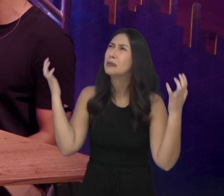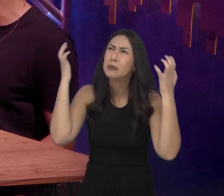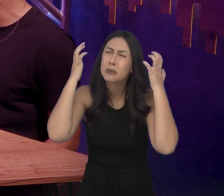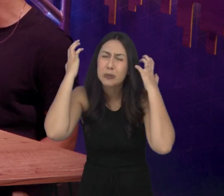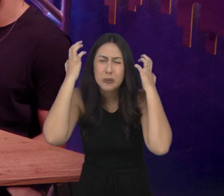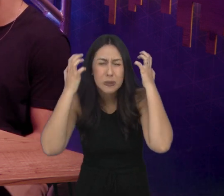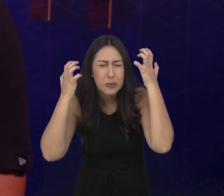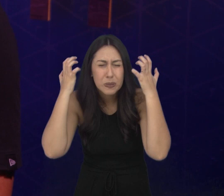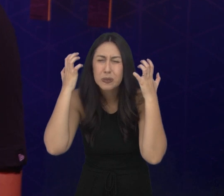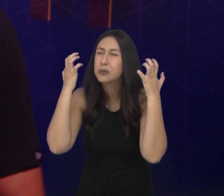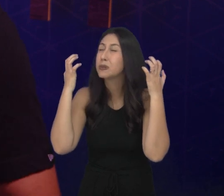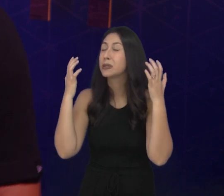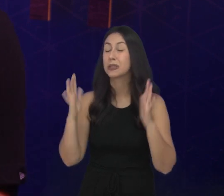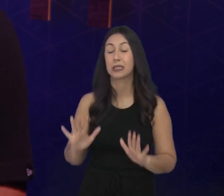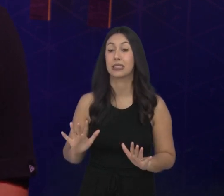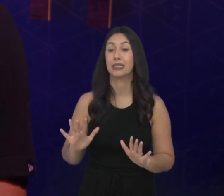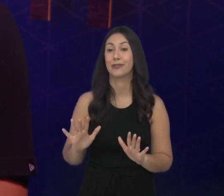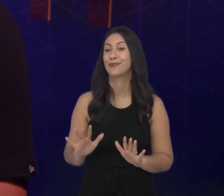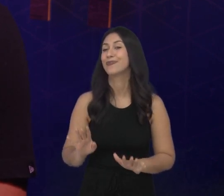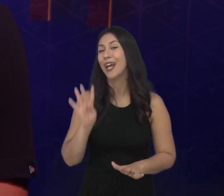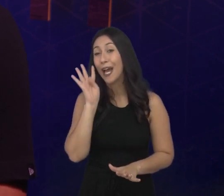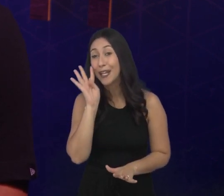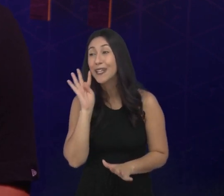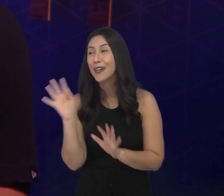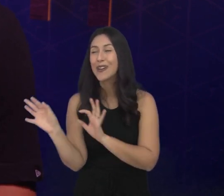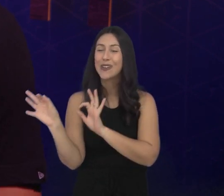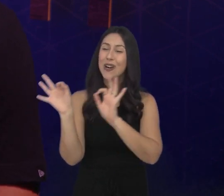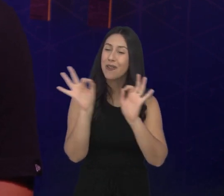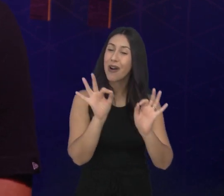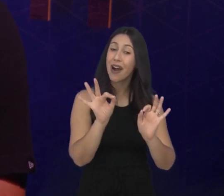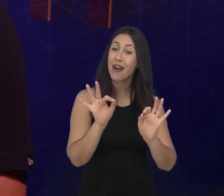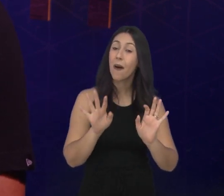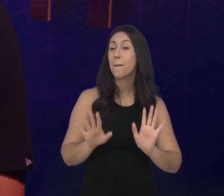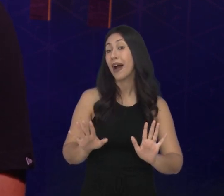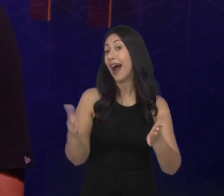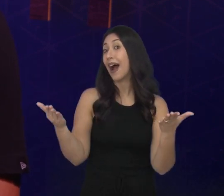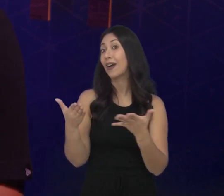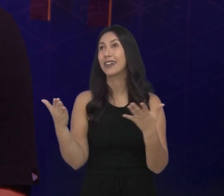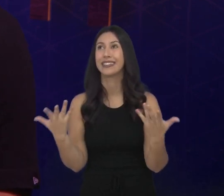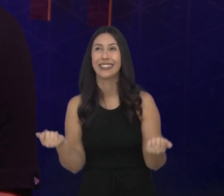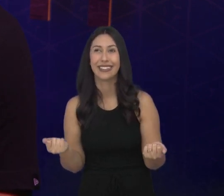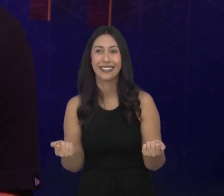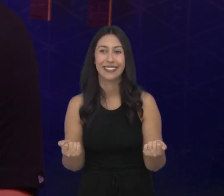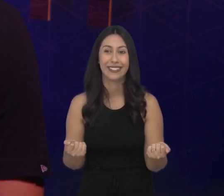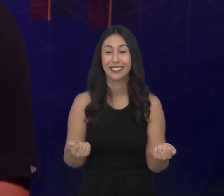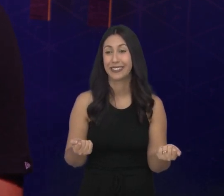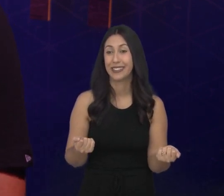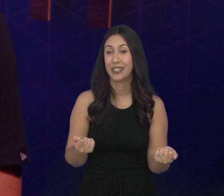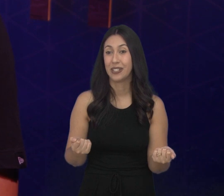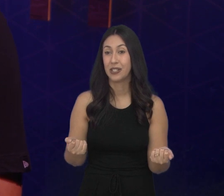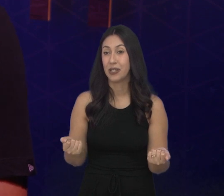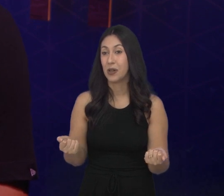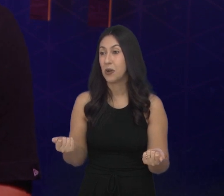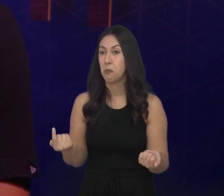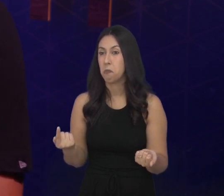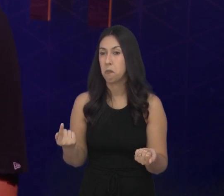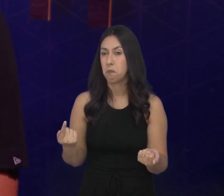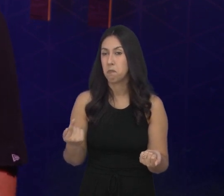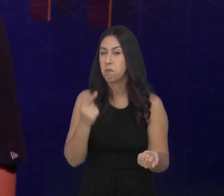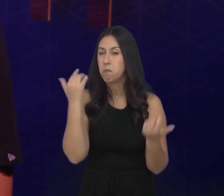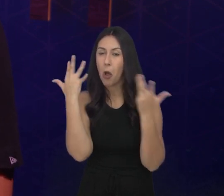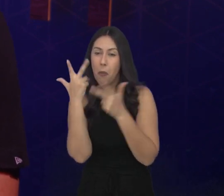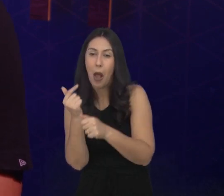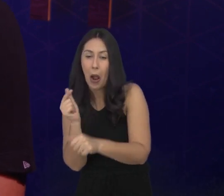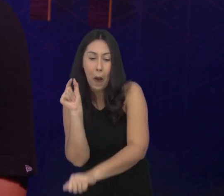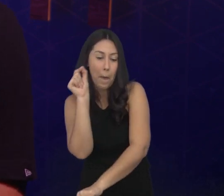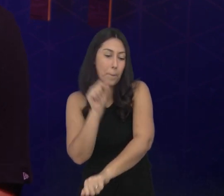uma crise e tal, enfim. Isso é muito legal de acompanhar. Aí vem a parte da fantasia, que ele é picado por um bicho,